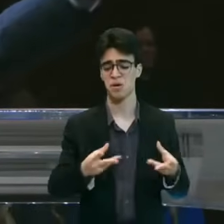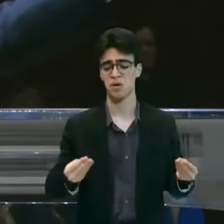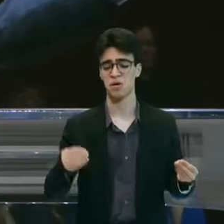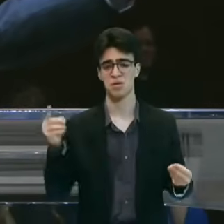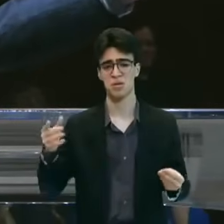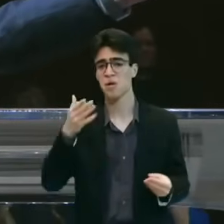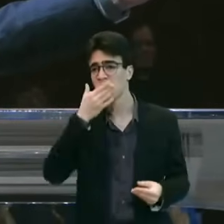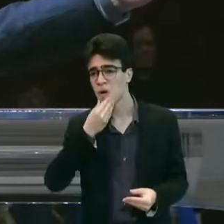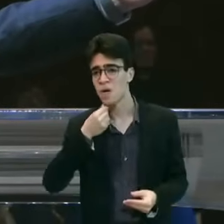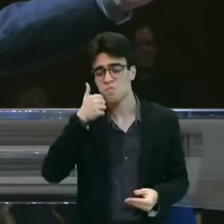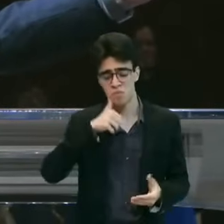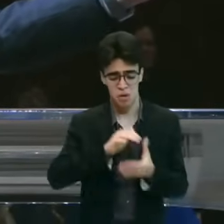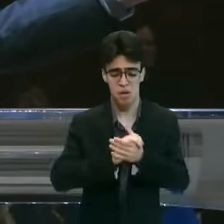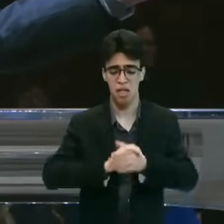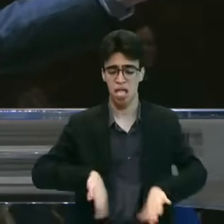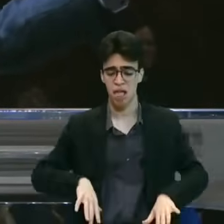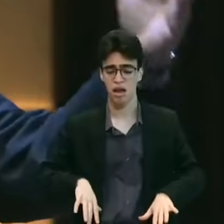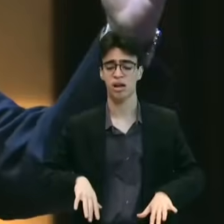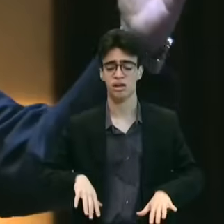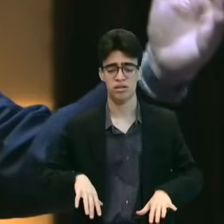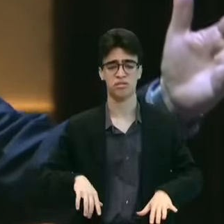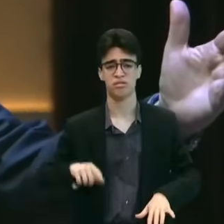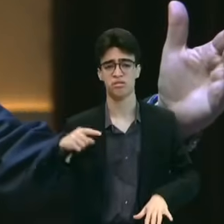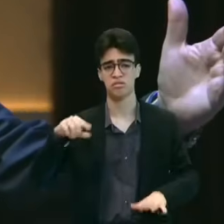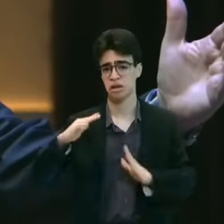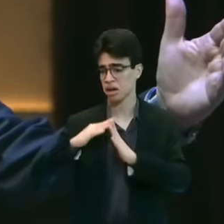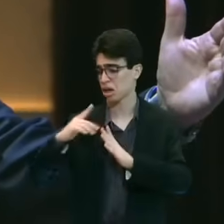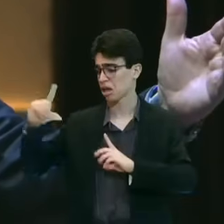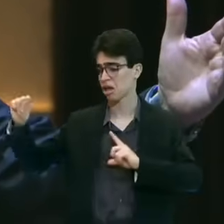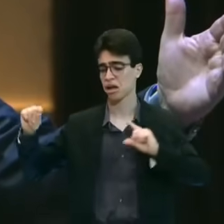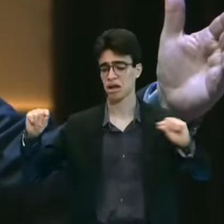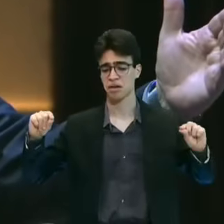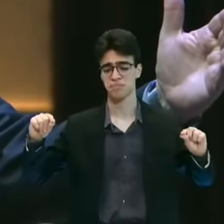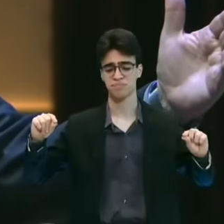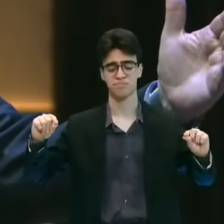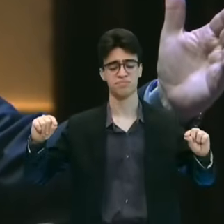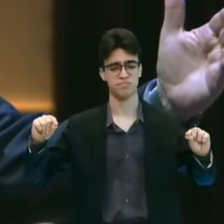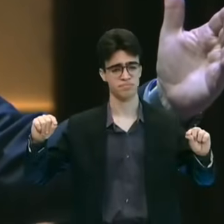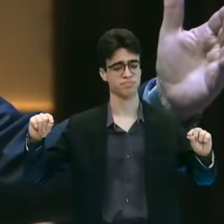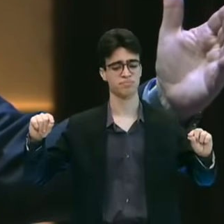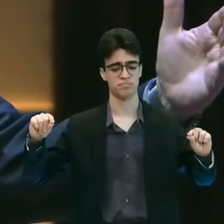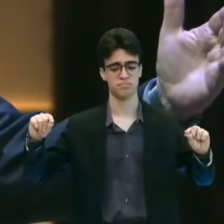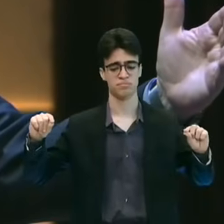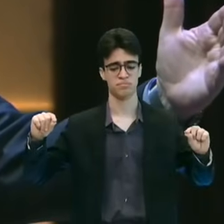mulher separados, fora de casa.